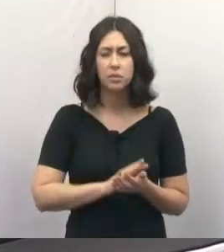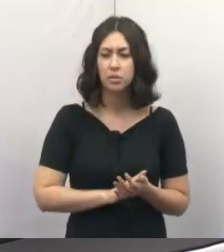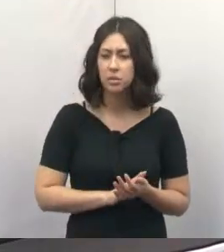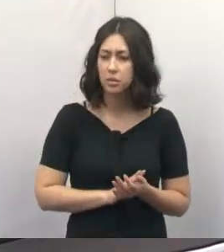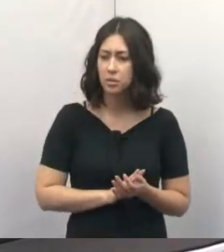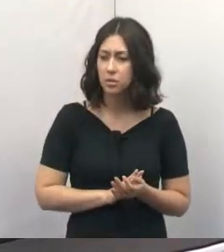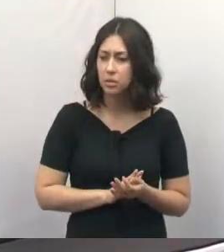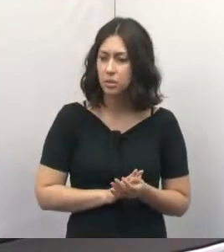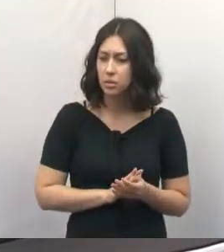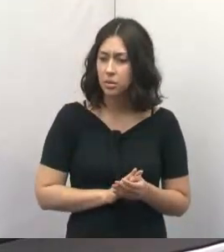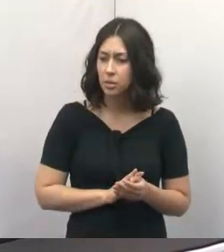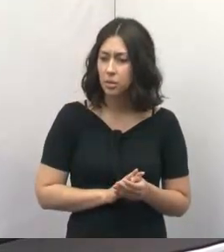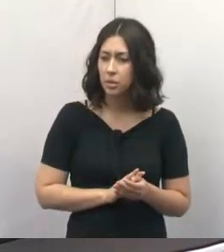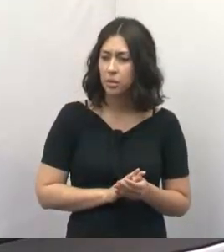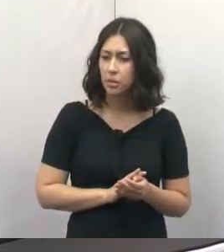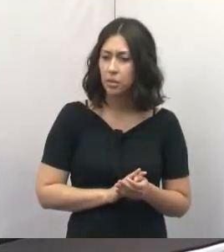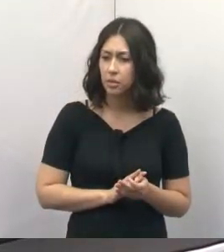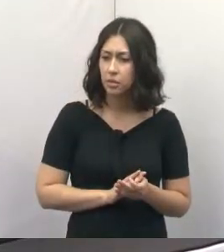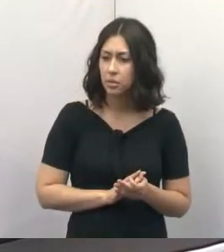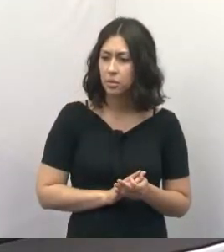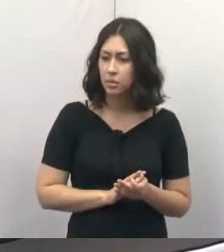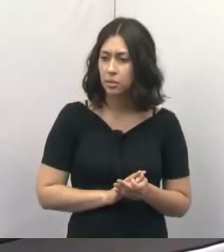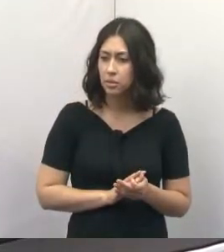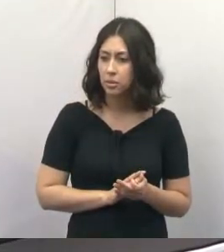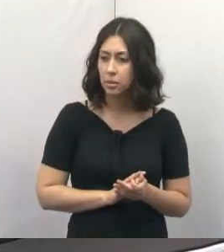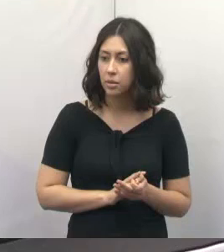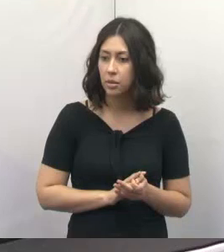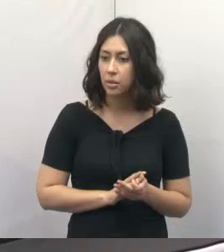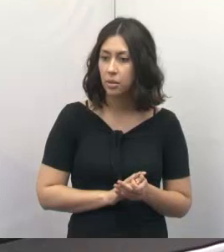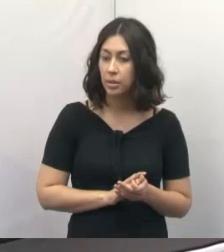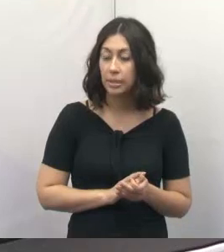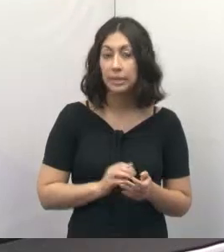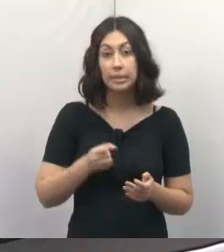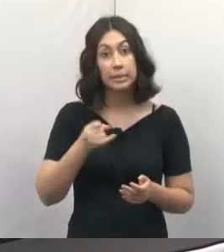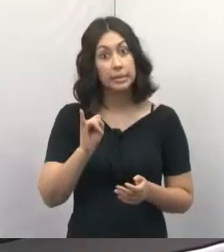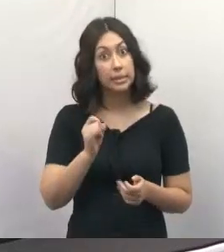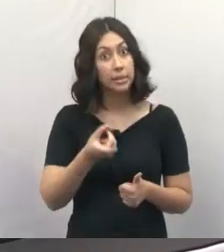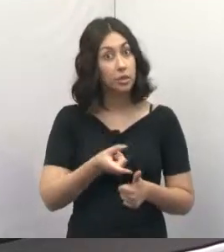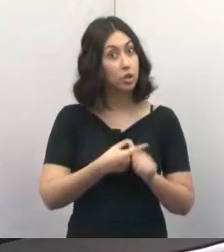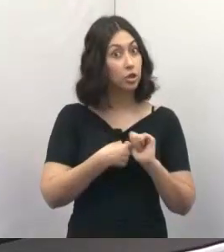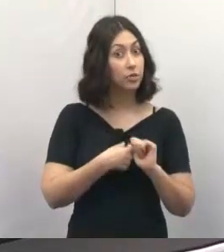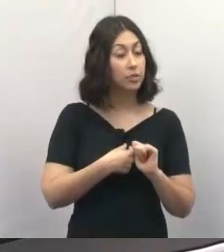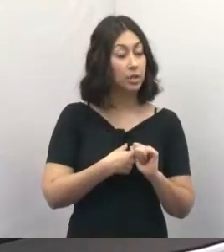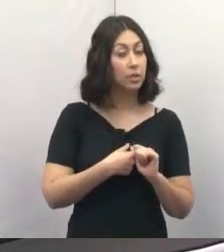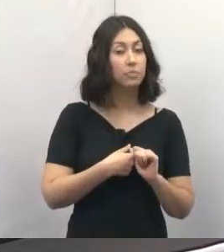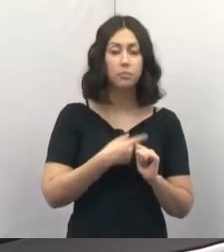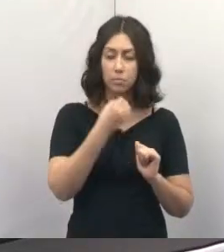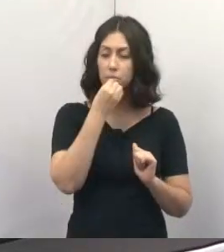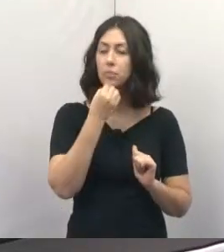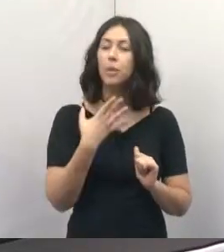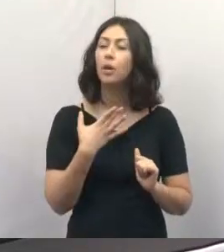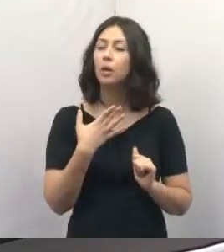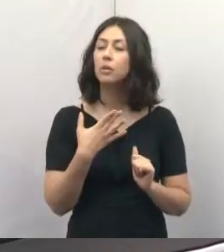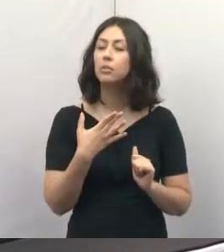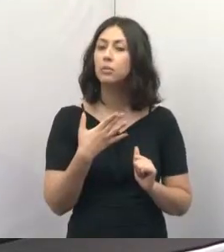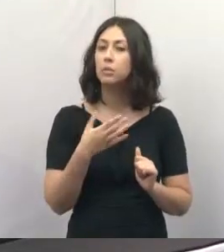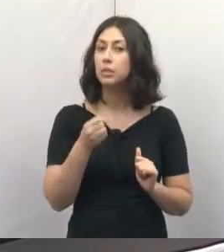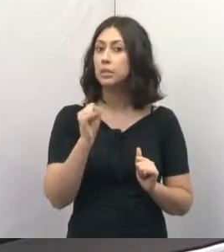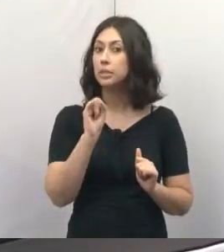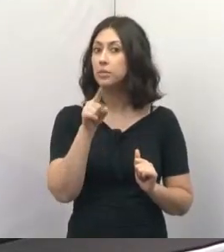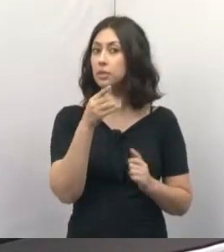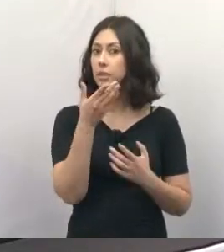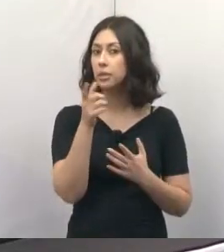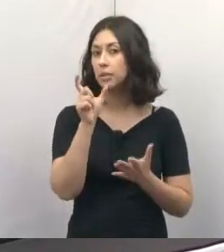100, menor de 100 a parcela, o número de parcela. Então, dependendo da sua dívida, vale muito a pena para você que não tem cartão